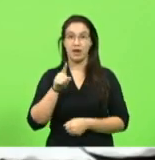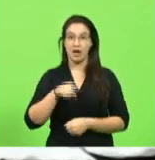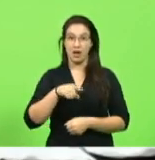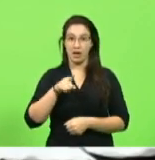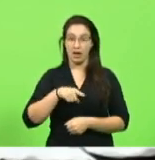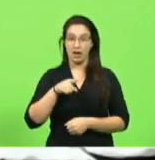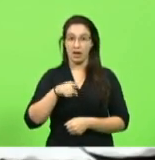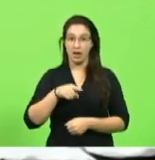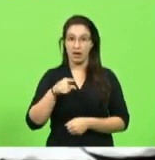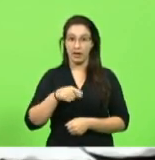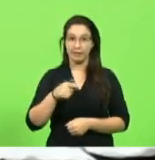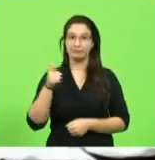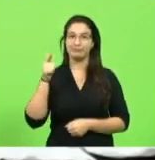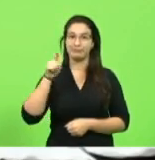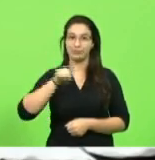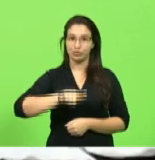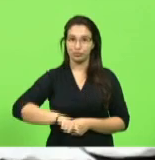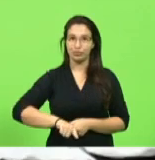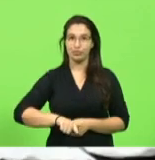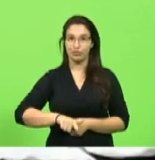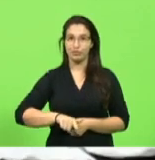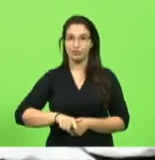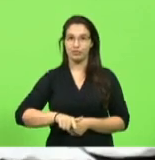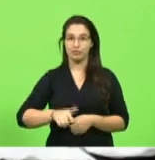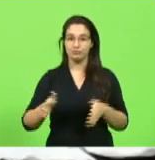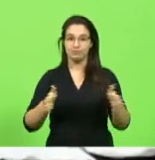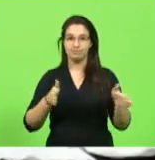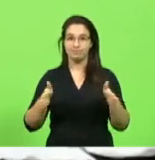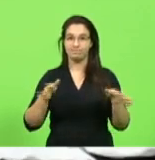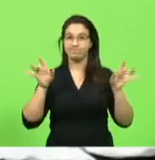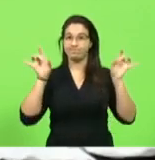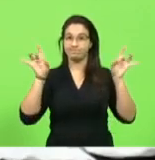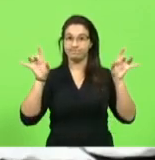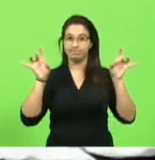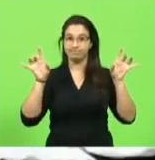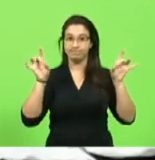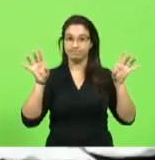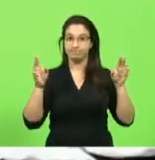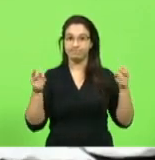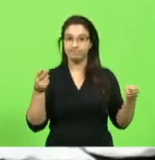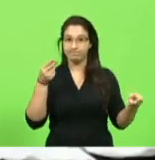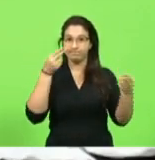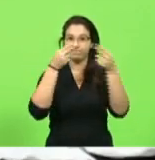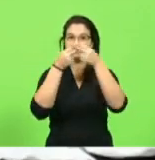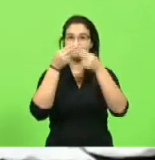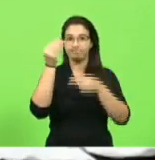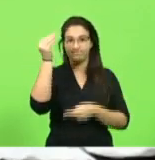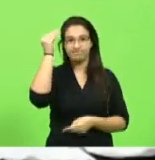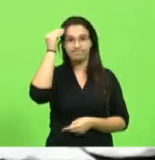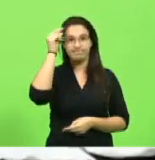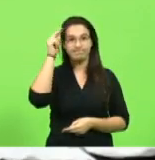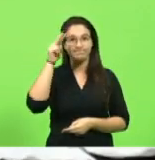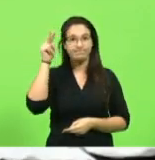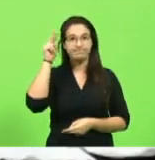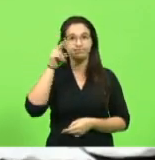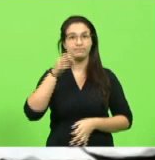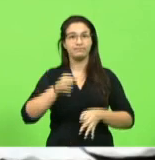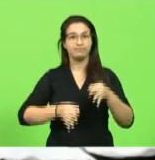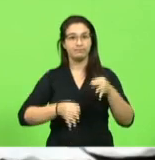É sim mais um momento emblemático na história da política e do judiciário